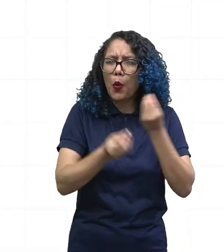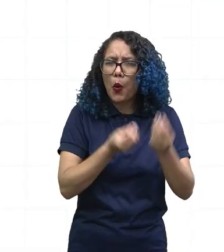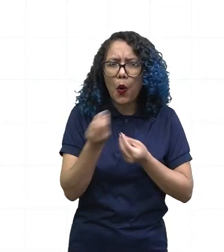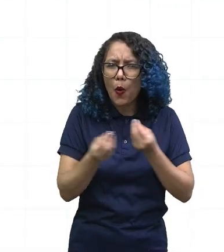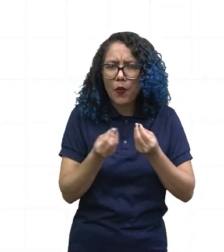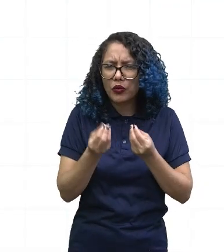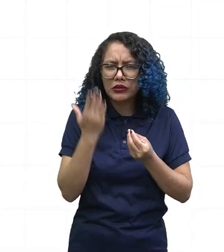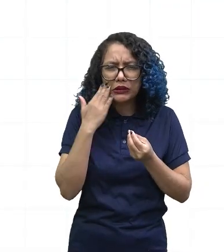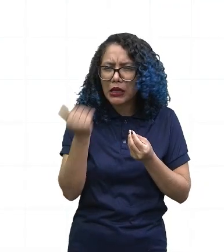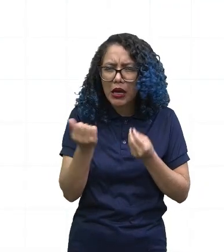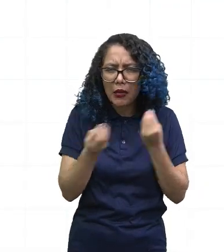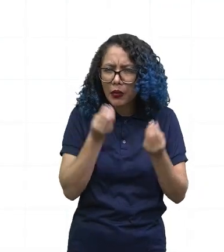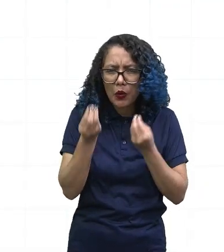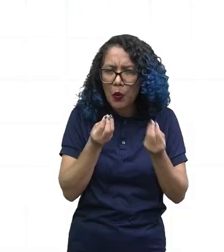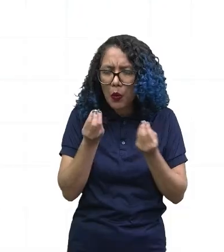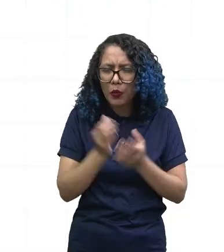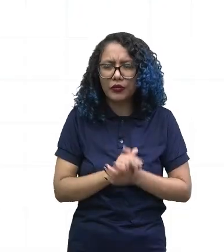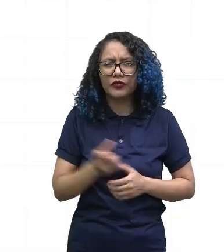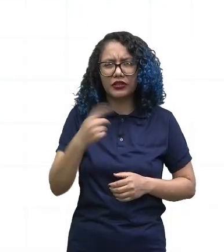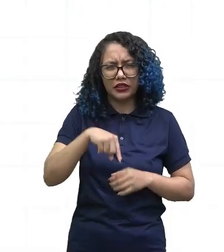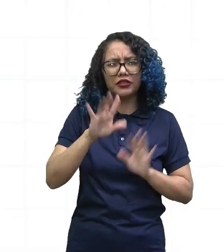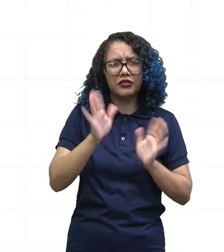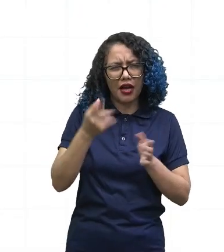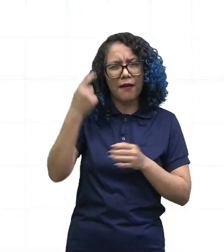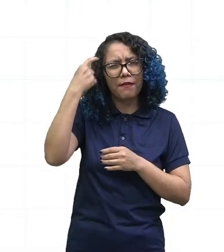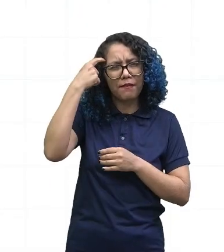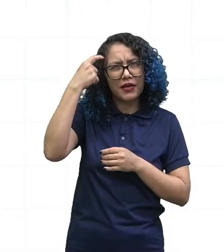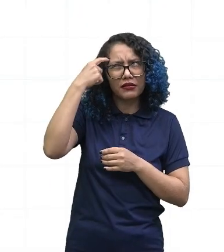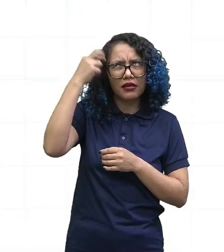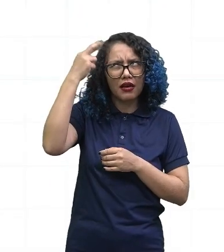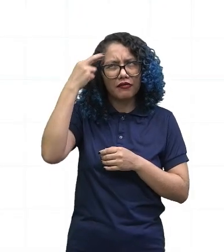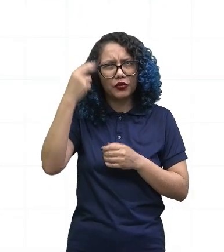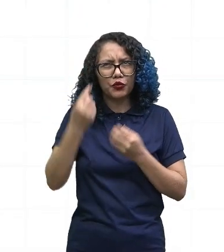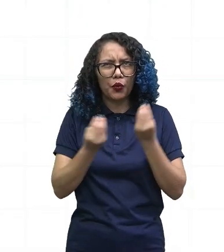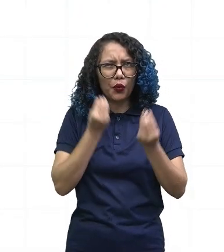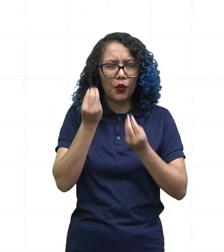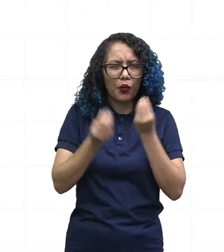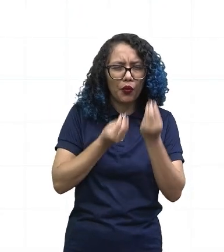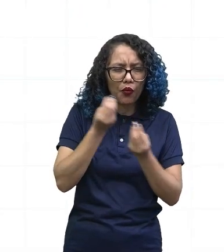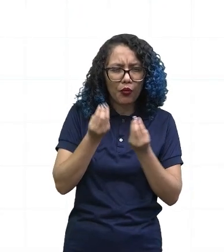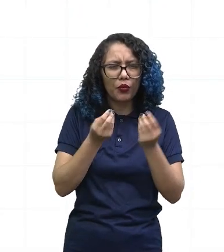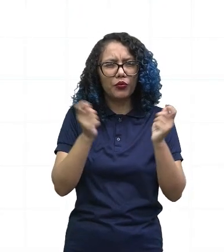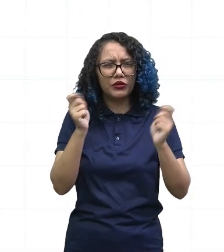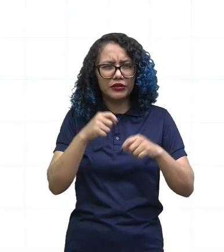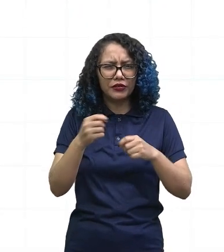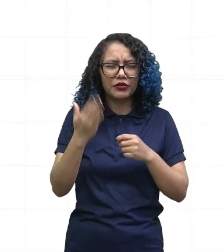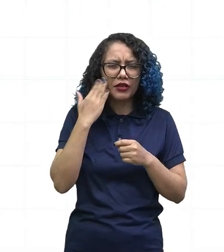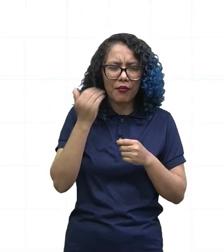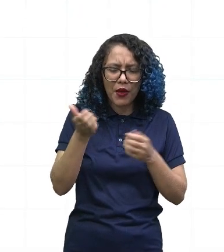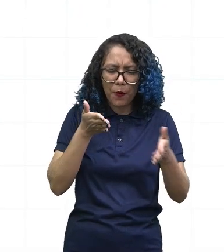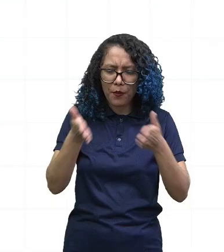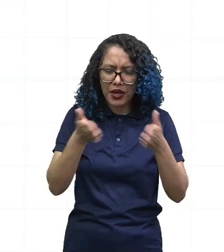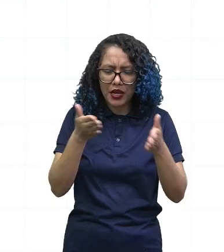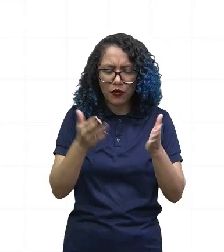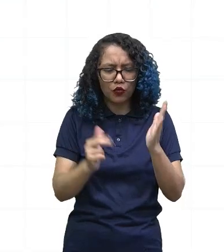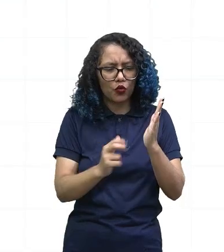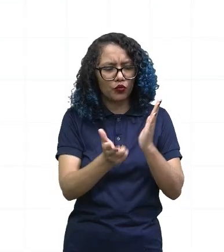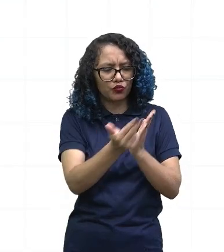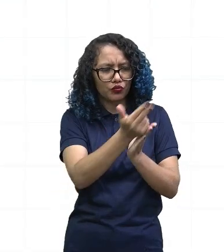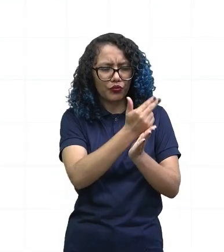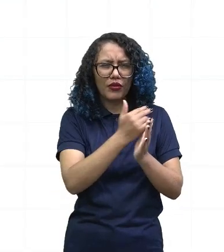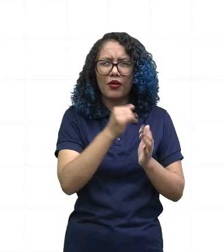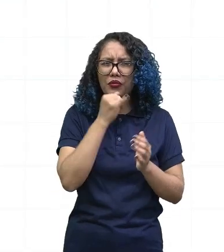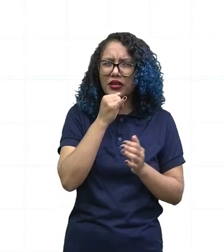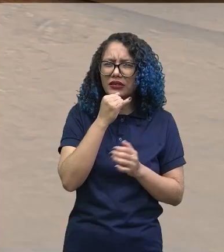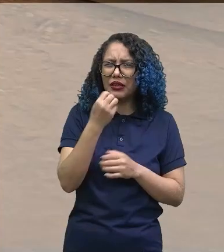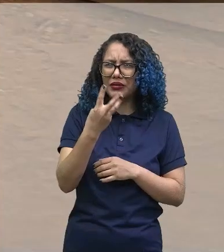né, vocês já se perguntaram, mas como será que dá para saber que uma pintura tem